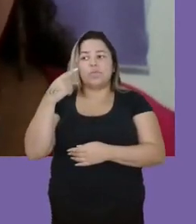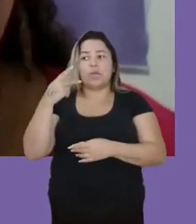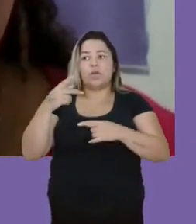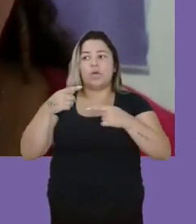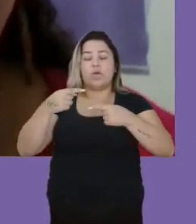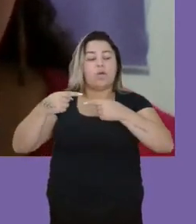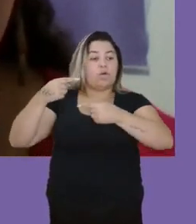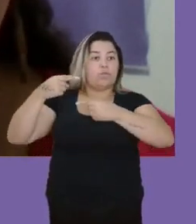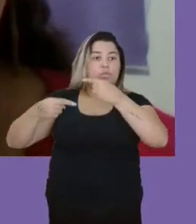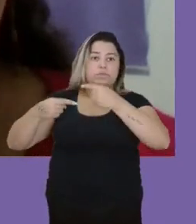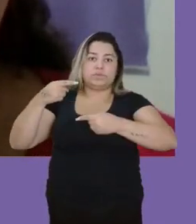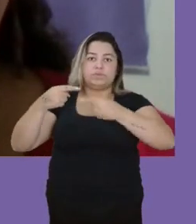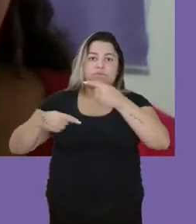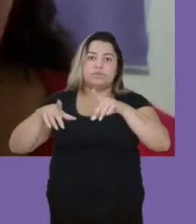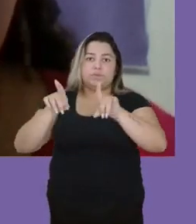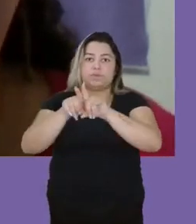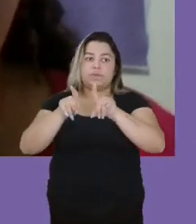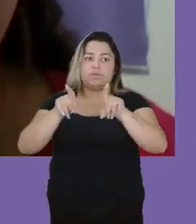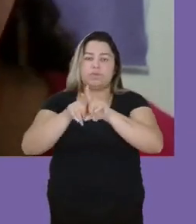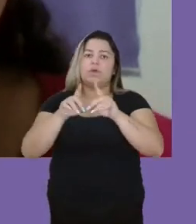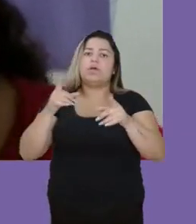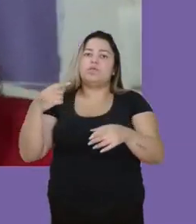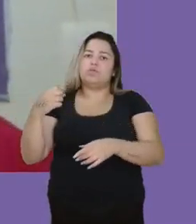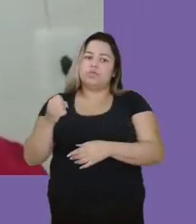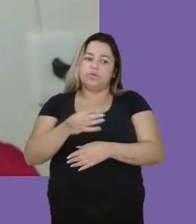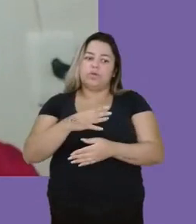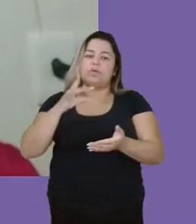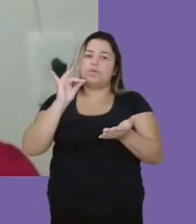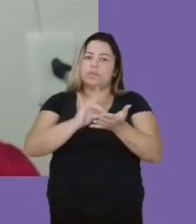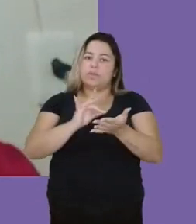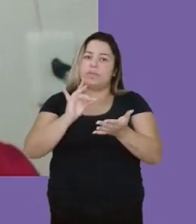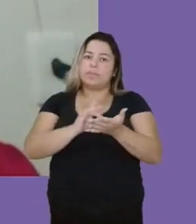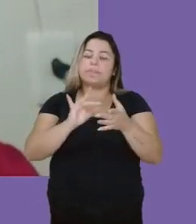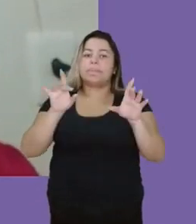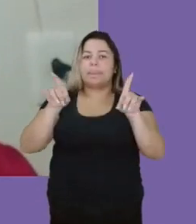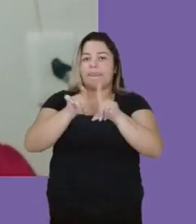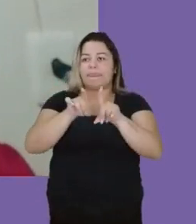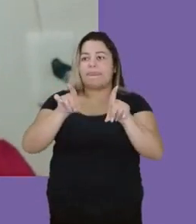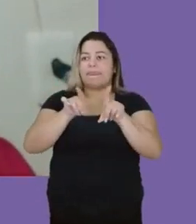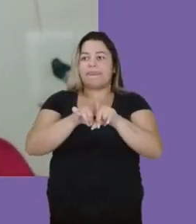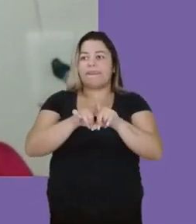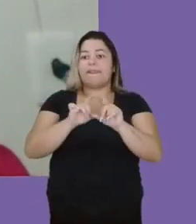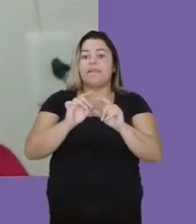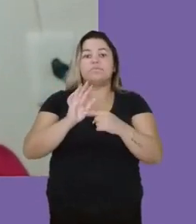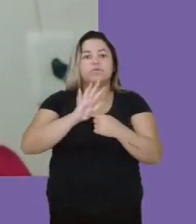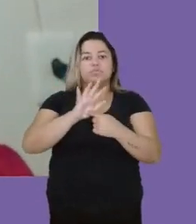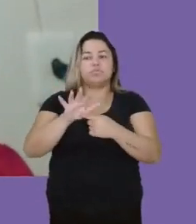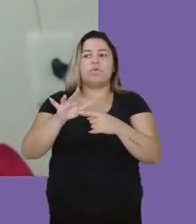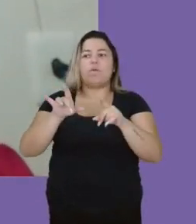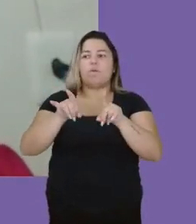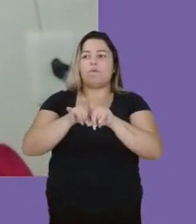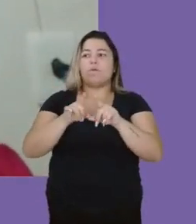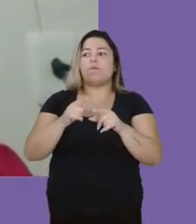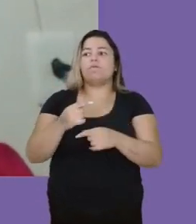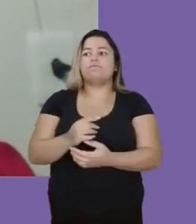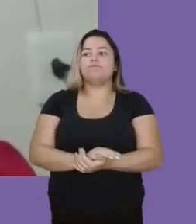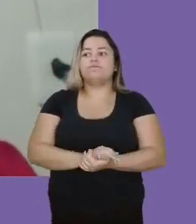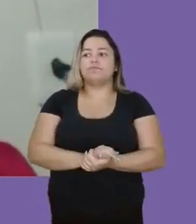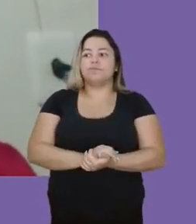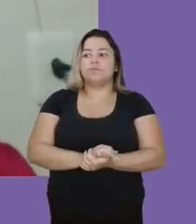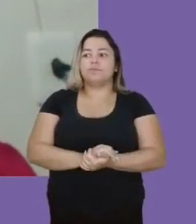que dialogue com essa nova realidade e também que traga,